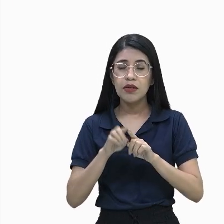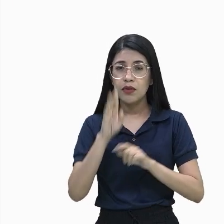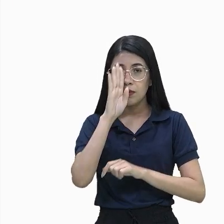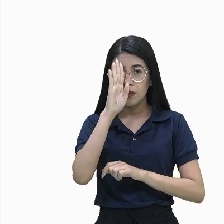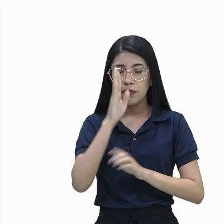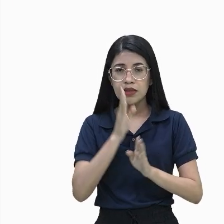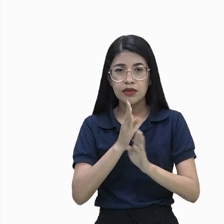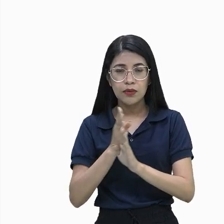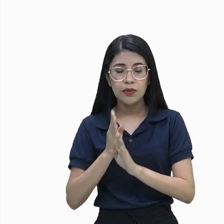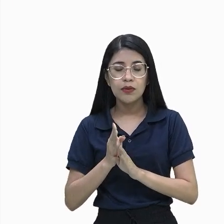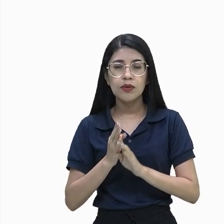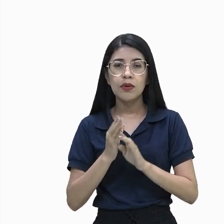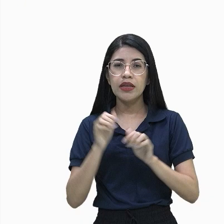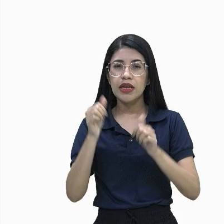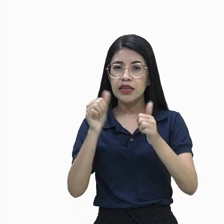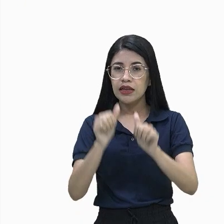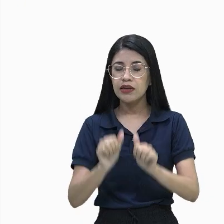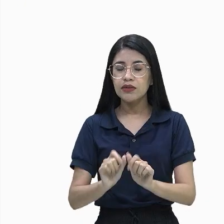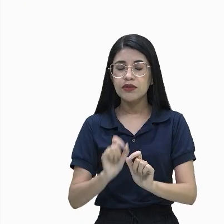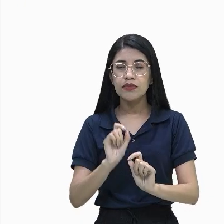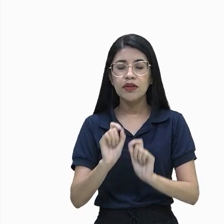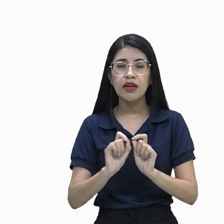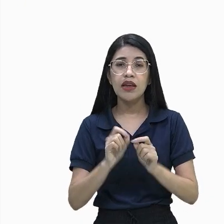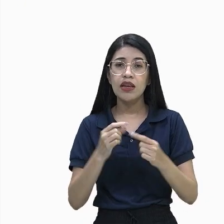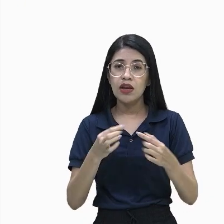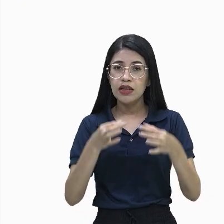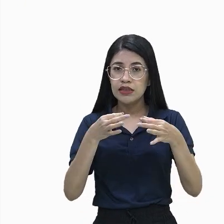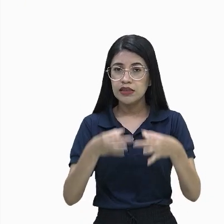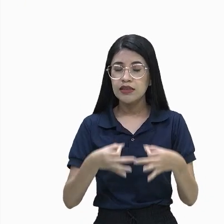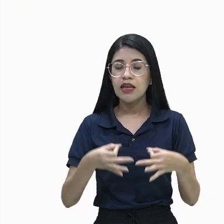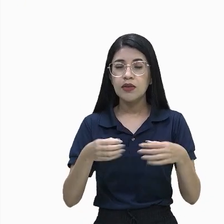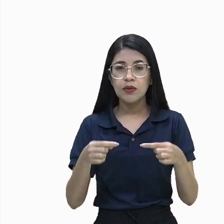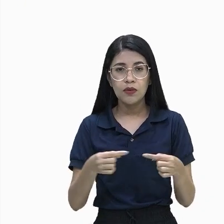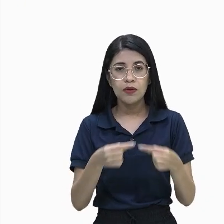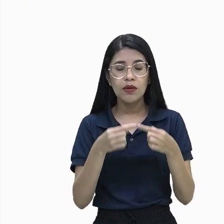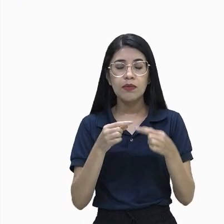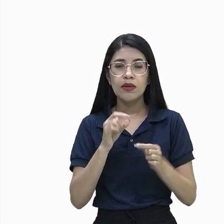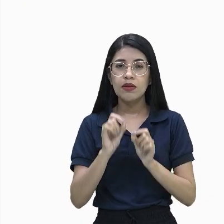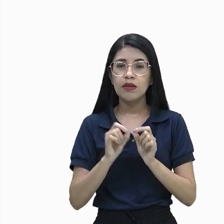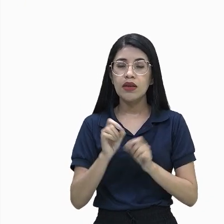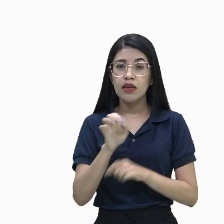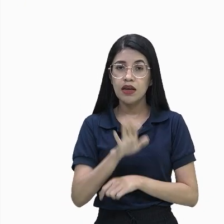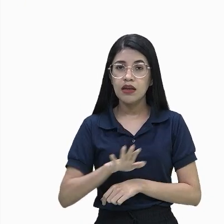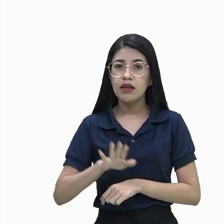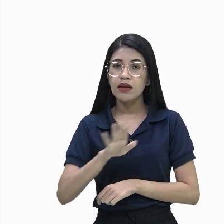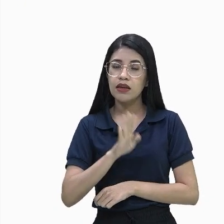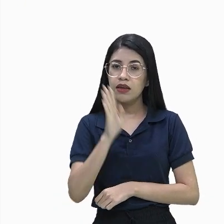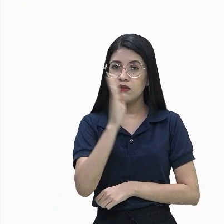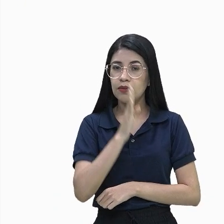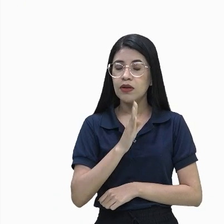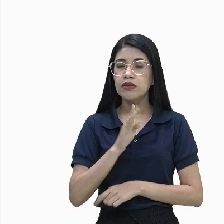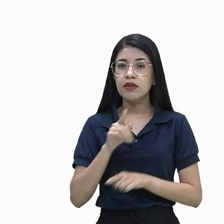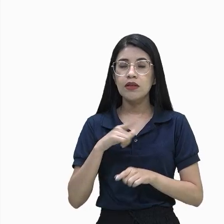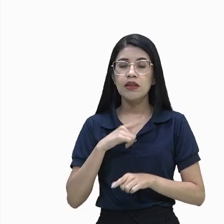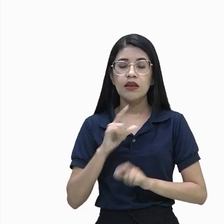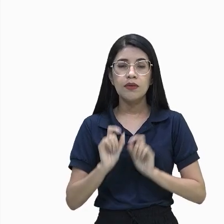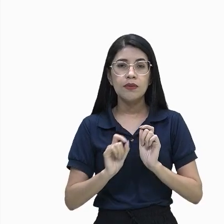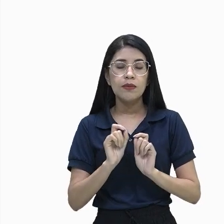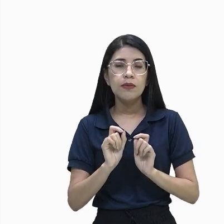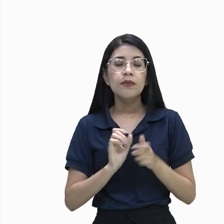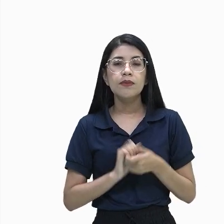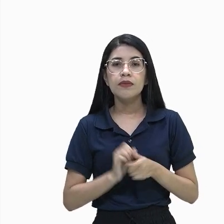acabou analisando vão confirmar para a gente que o território brasileiro vai compreender